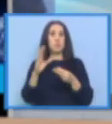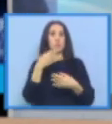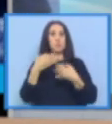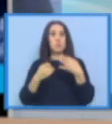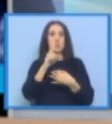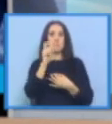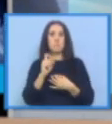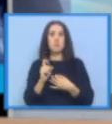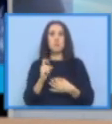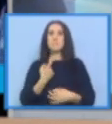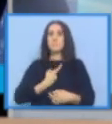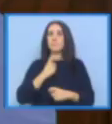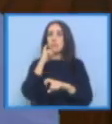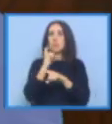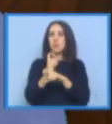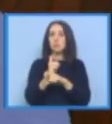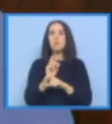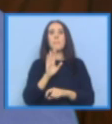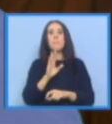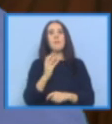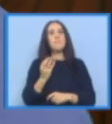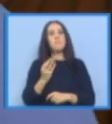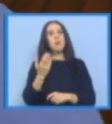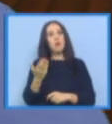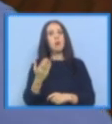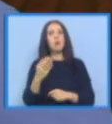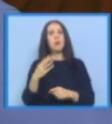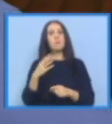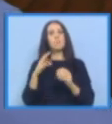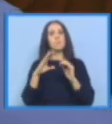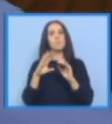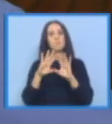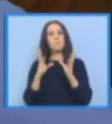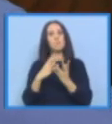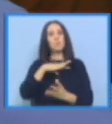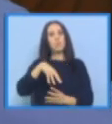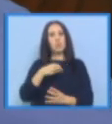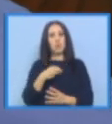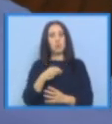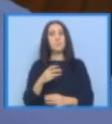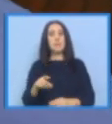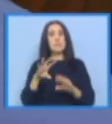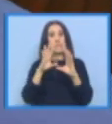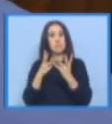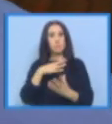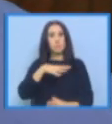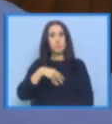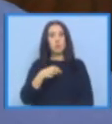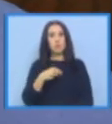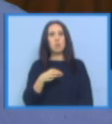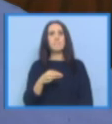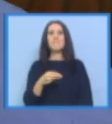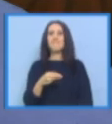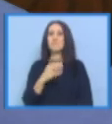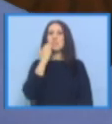Justiça e Paz deve estar atenta, mas também com o contexto mundial. E o contexto mundial